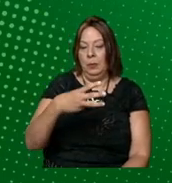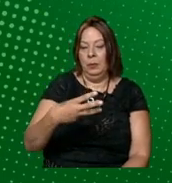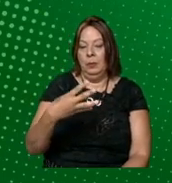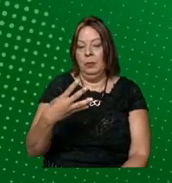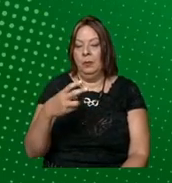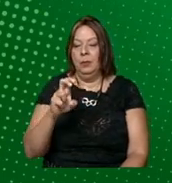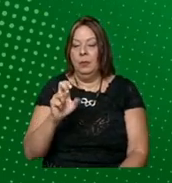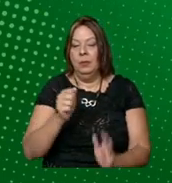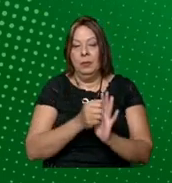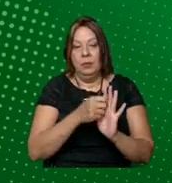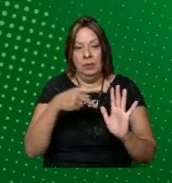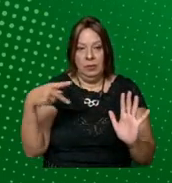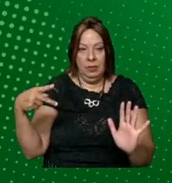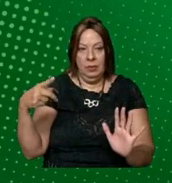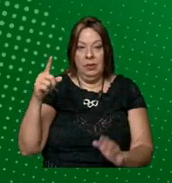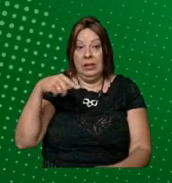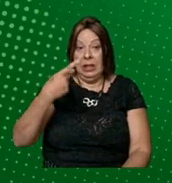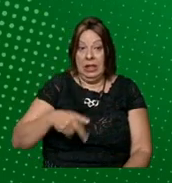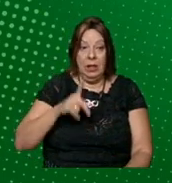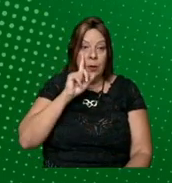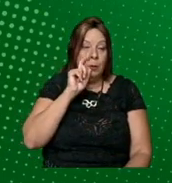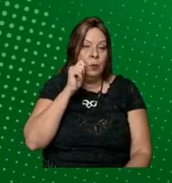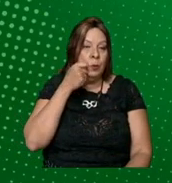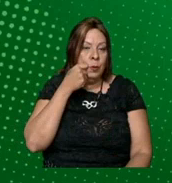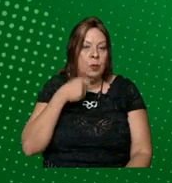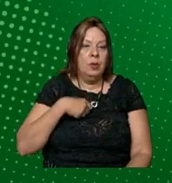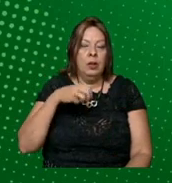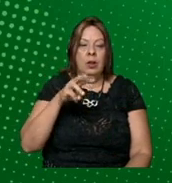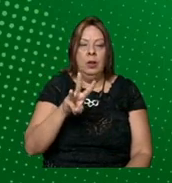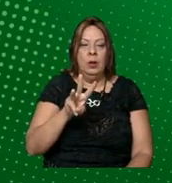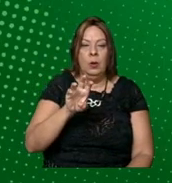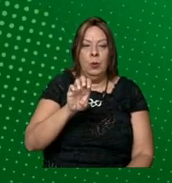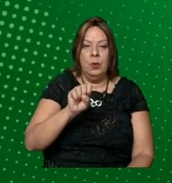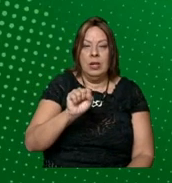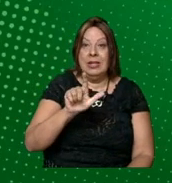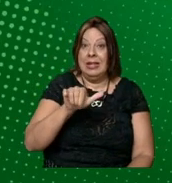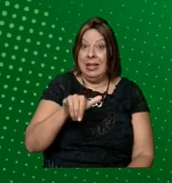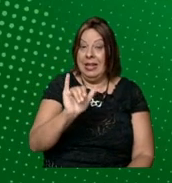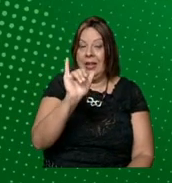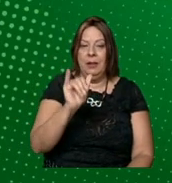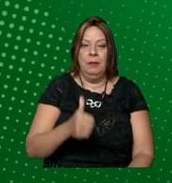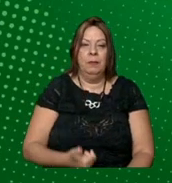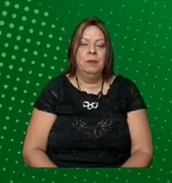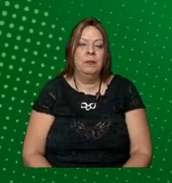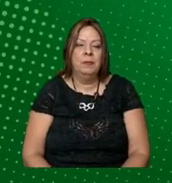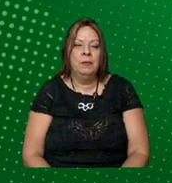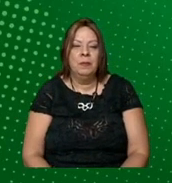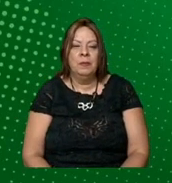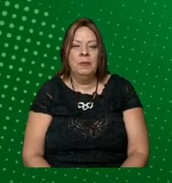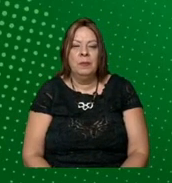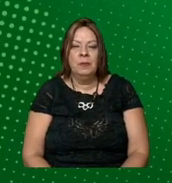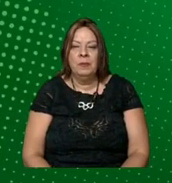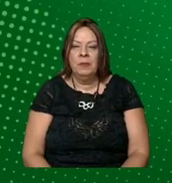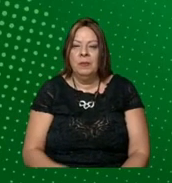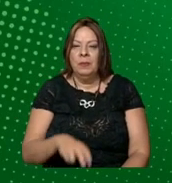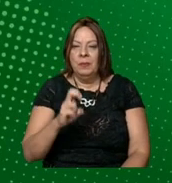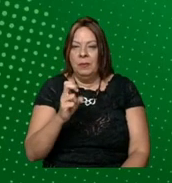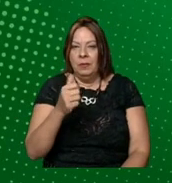735345 pelo aplicativo Wesley aqui de Aracaju, leva R$500. Parabéns. Chegando agora o título de número